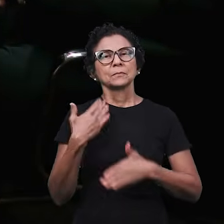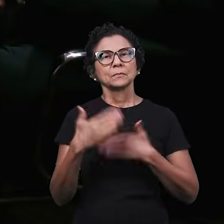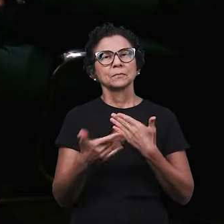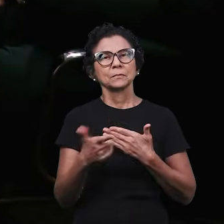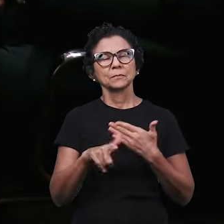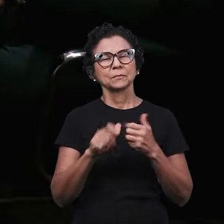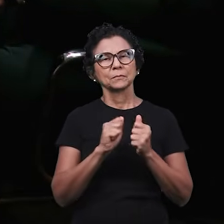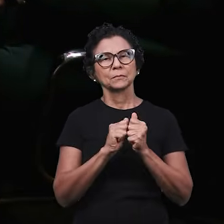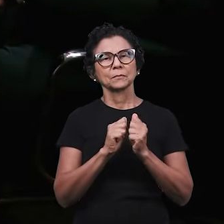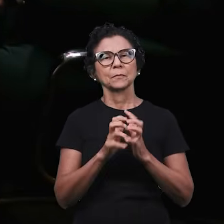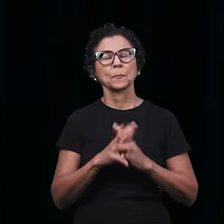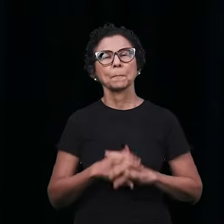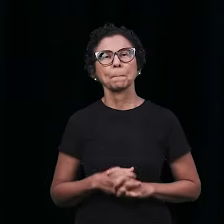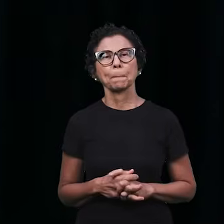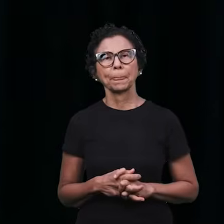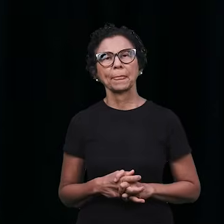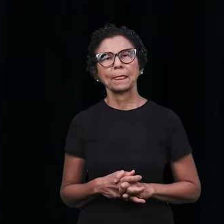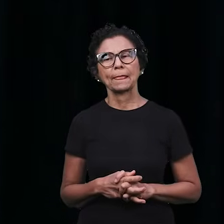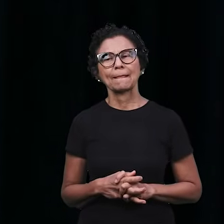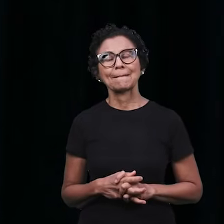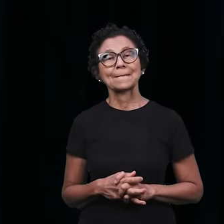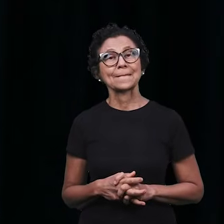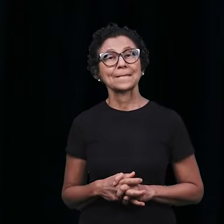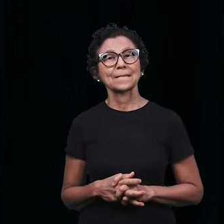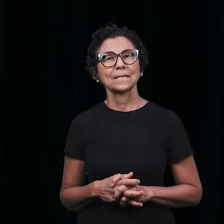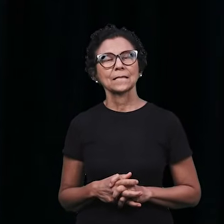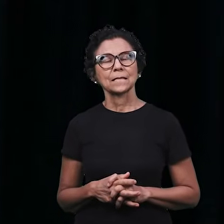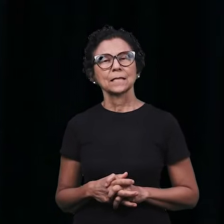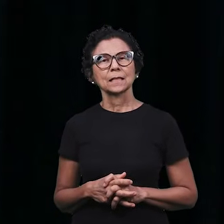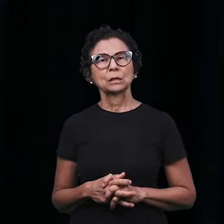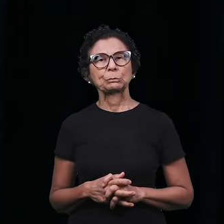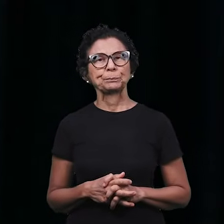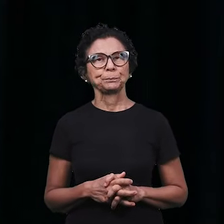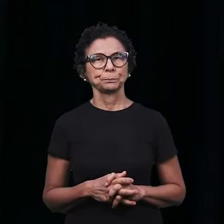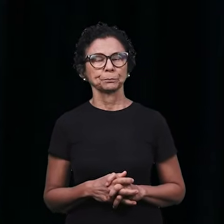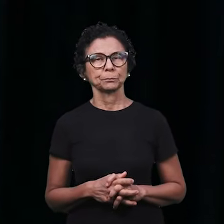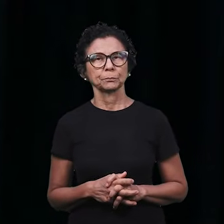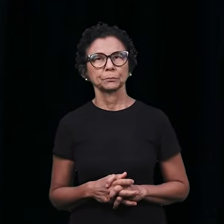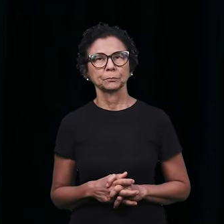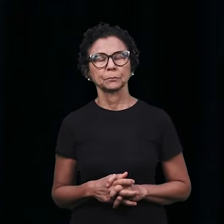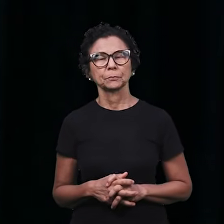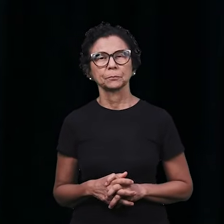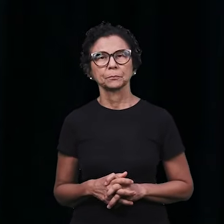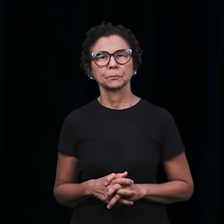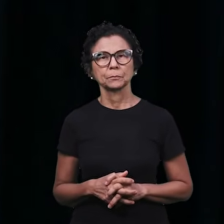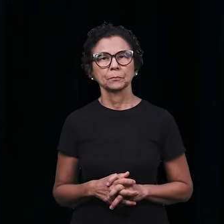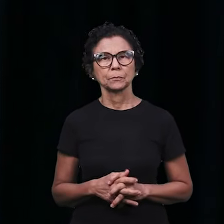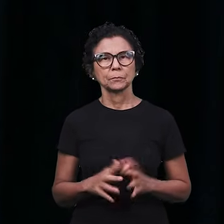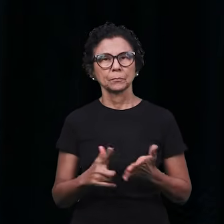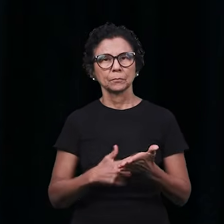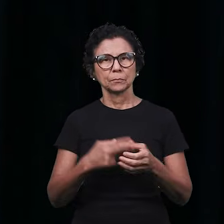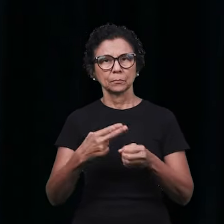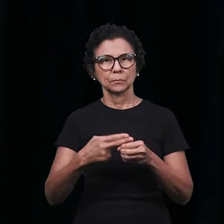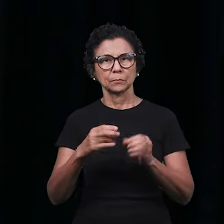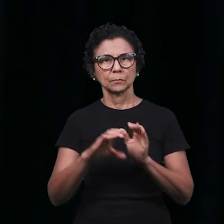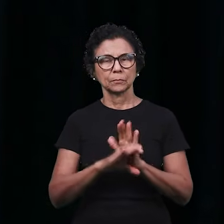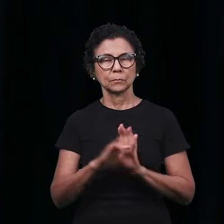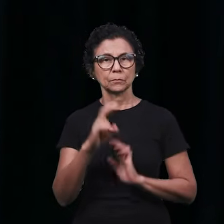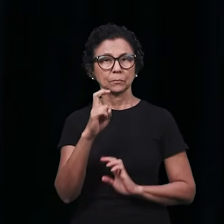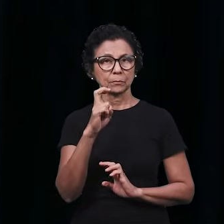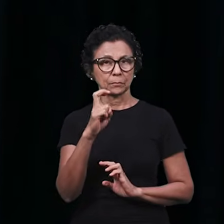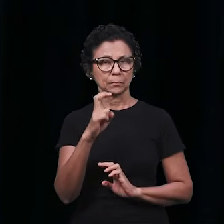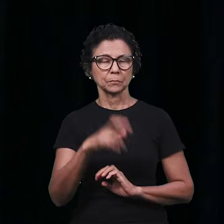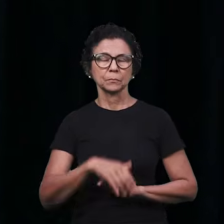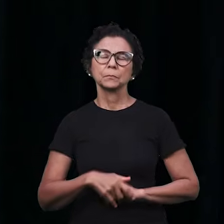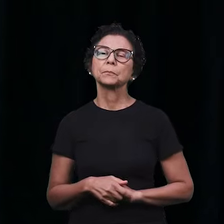juntos. E hoje nós vamos trabalhar a partir do capítulo 5 do livro de Números. E nós vamos